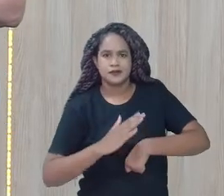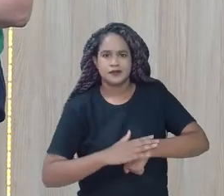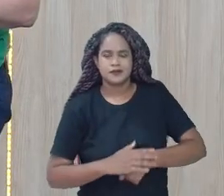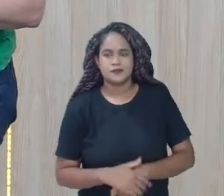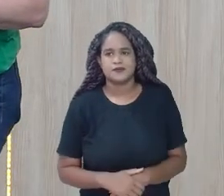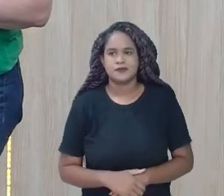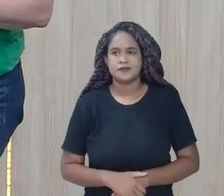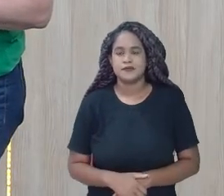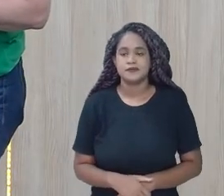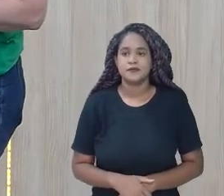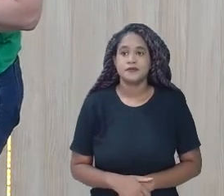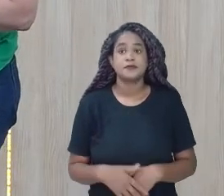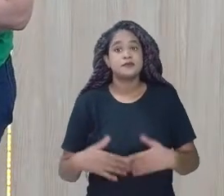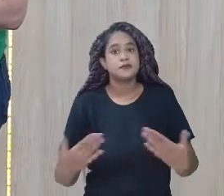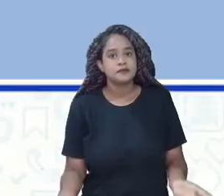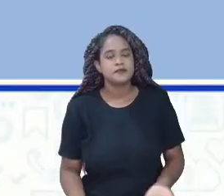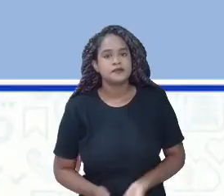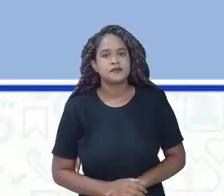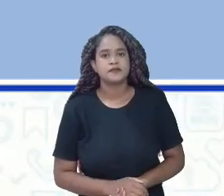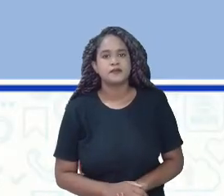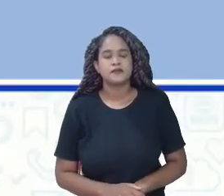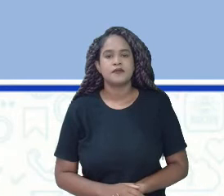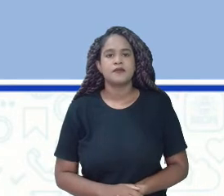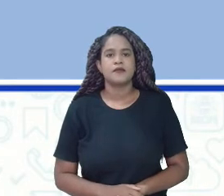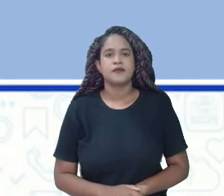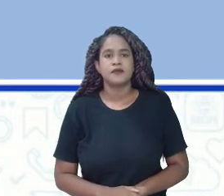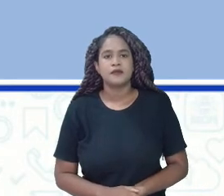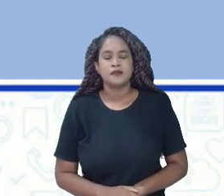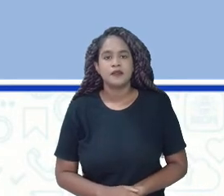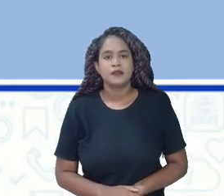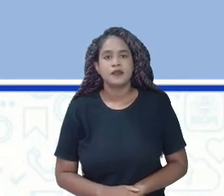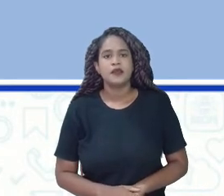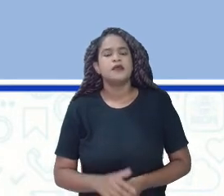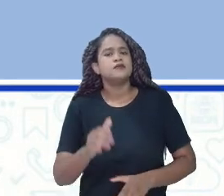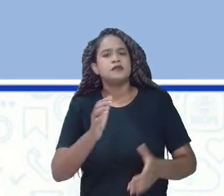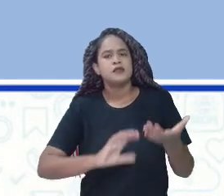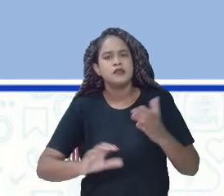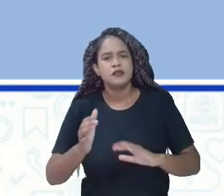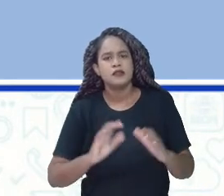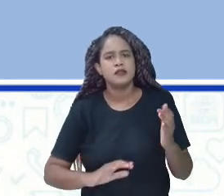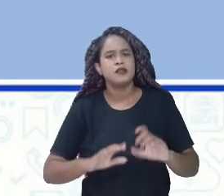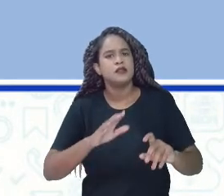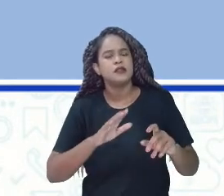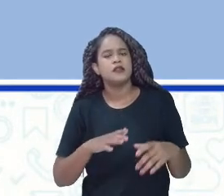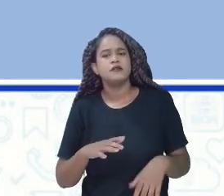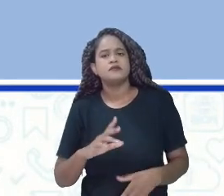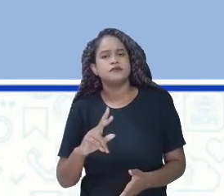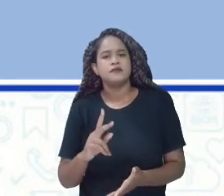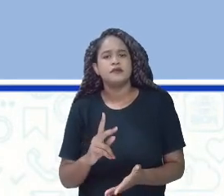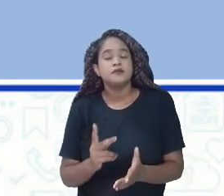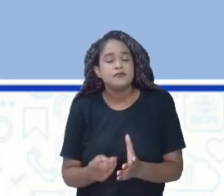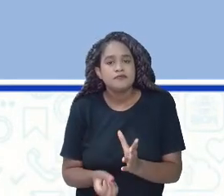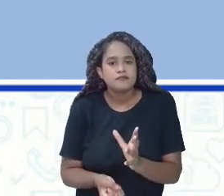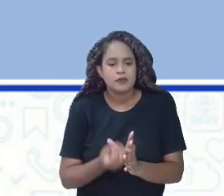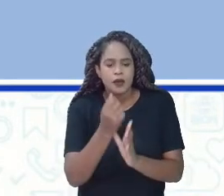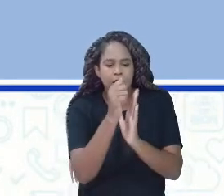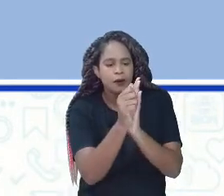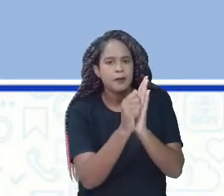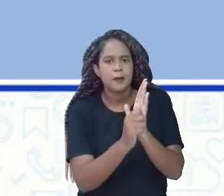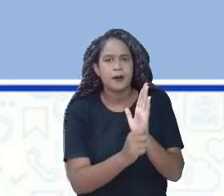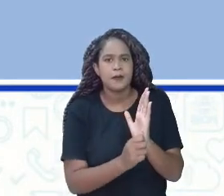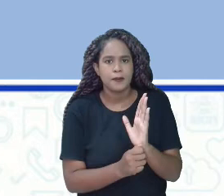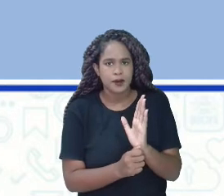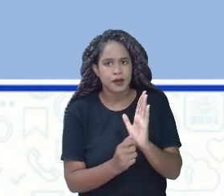Então, essas lendas acabaram sendo escritas em rolos de papel e ilustradas, dando